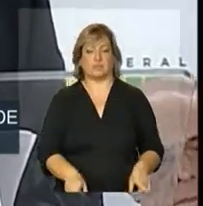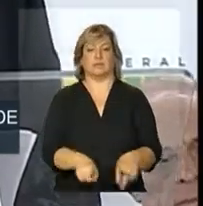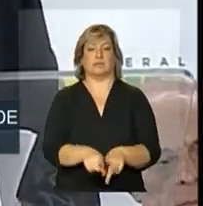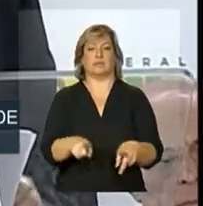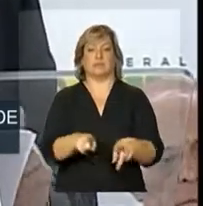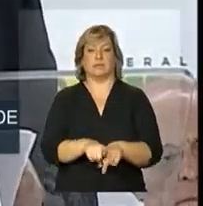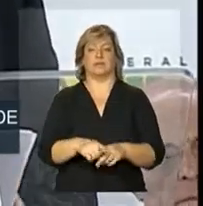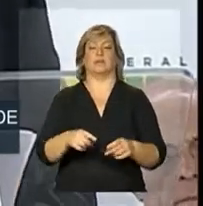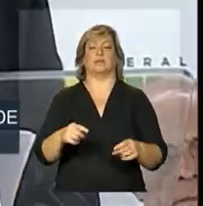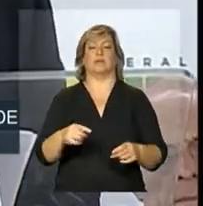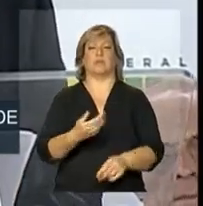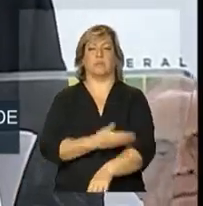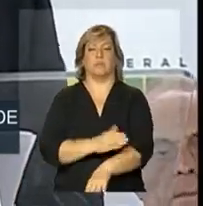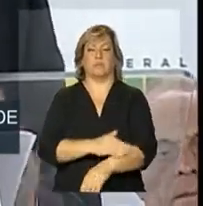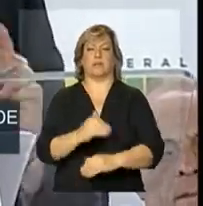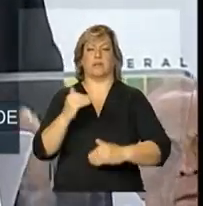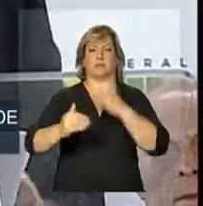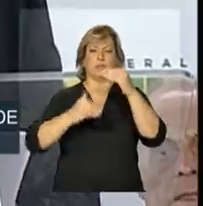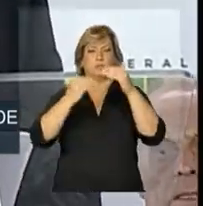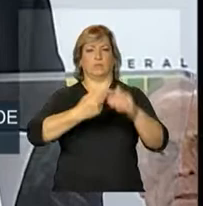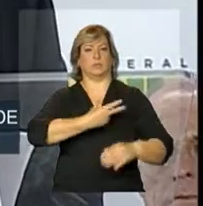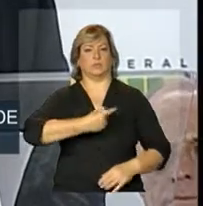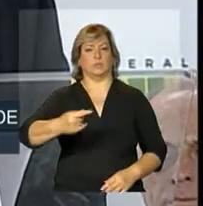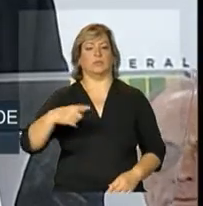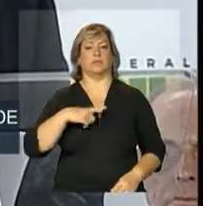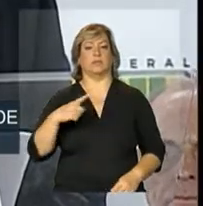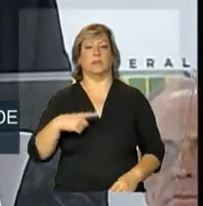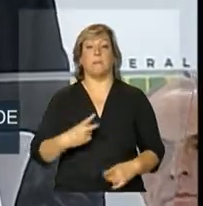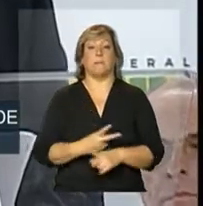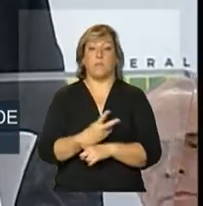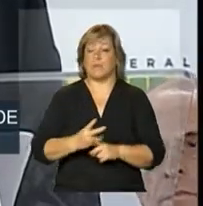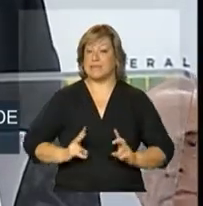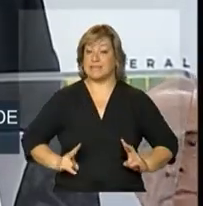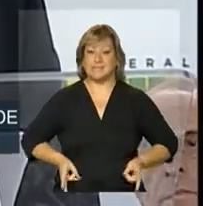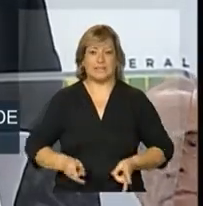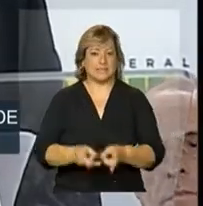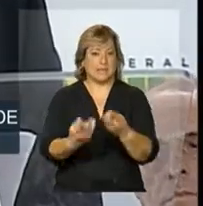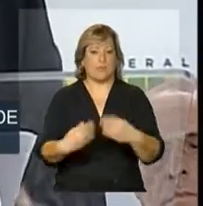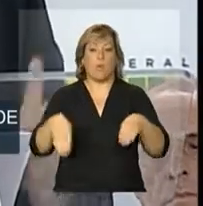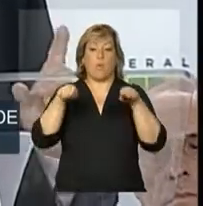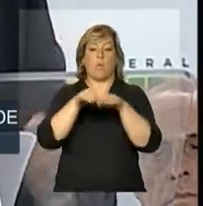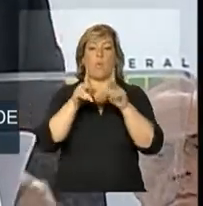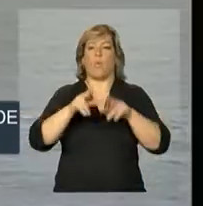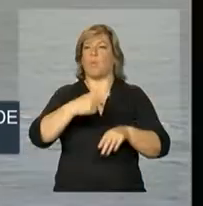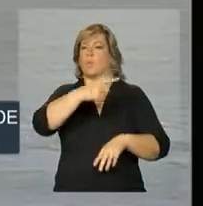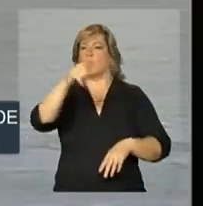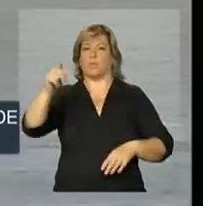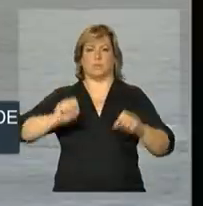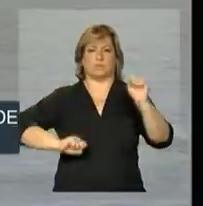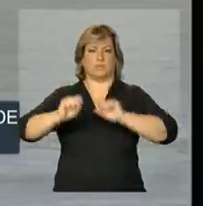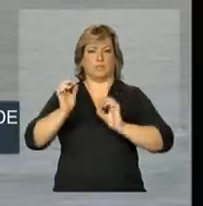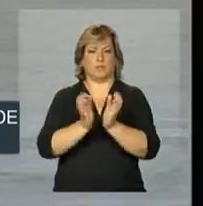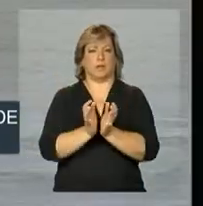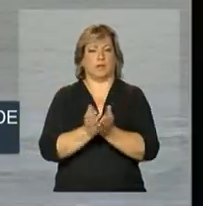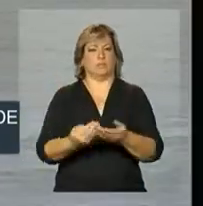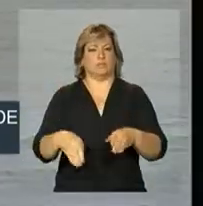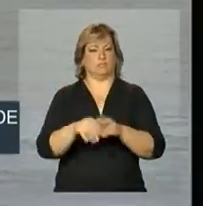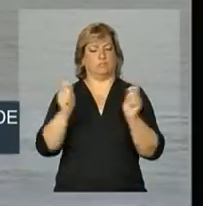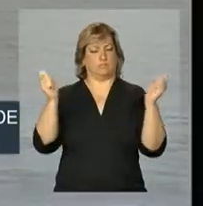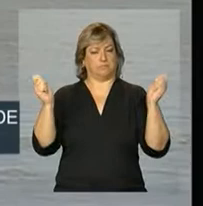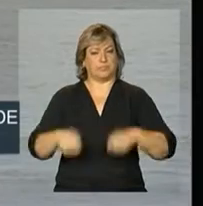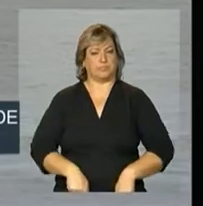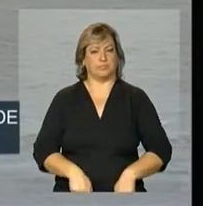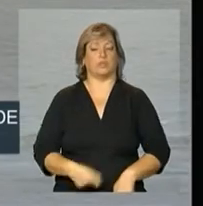práticas de desenvolvimento sustentável e a procura constante da competitividade com competência, o que nos